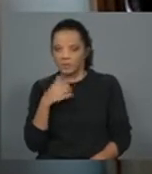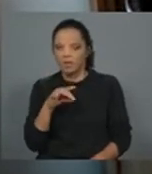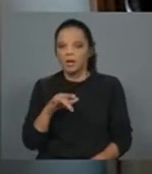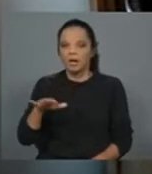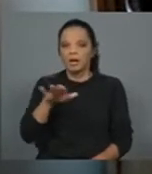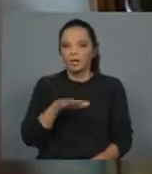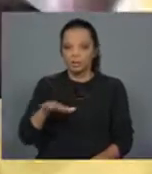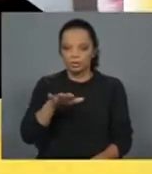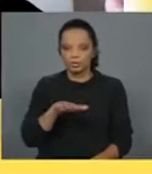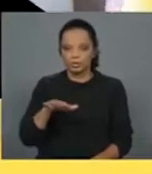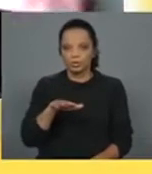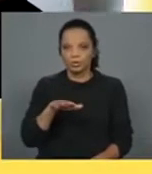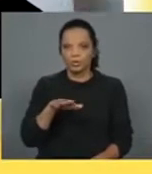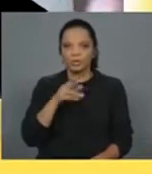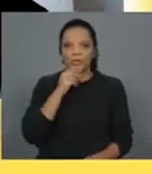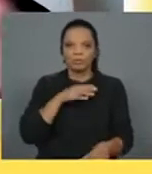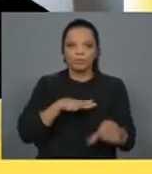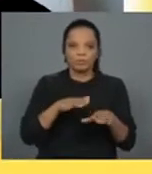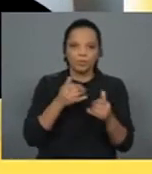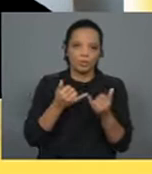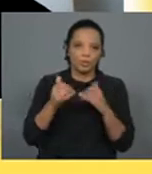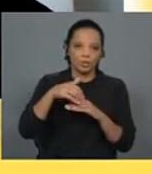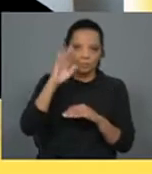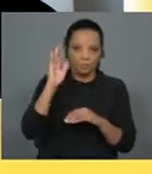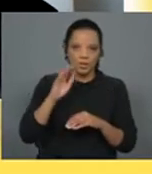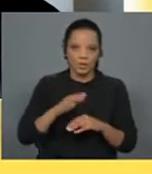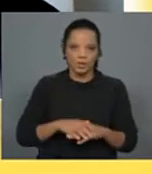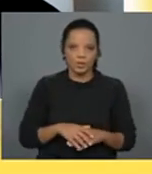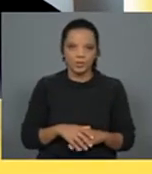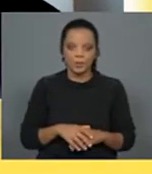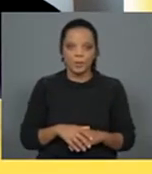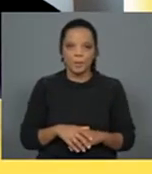mais sísmicas ou mais perigosas, como quiserem, portanto,